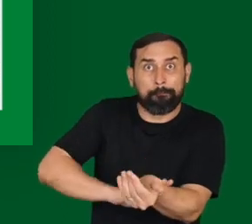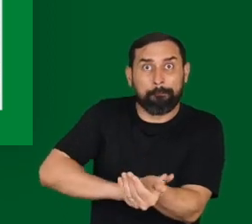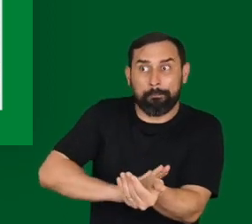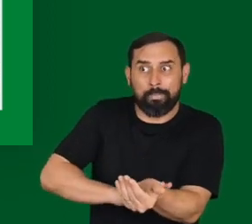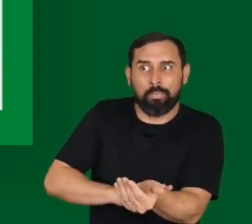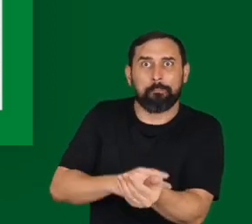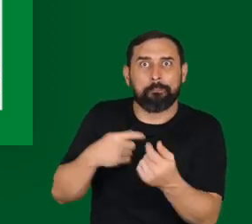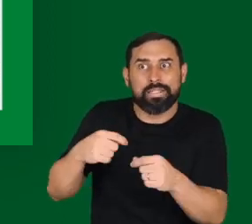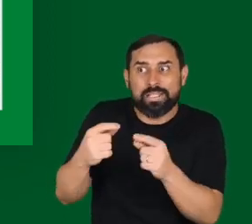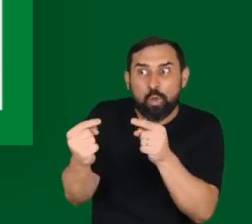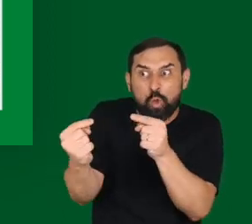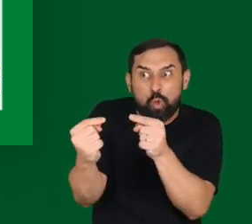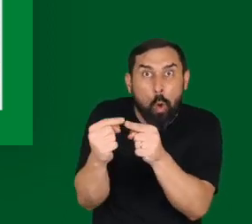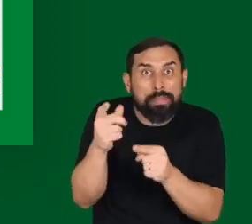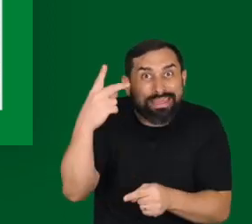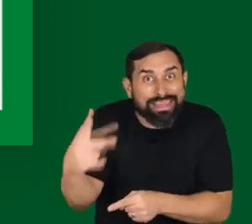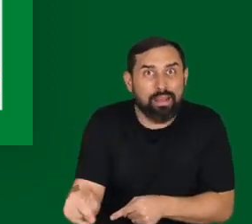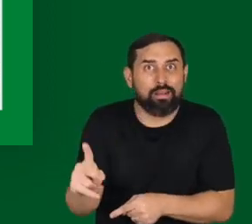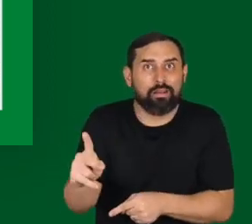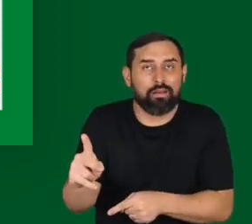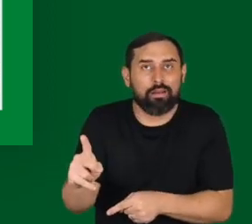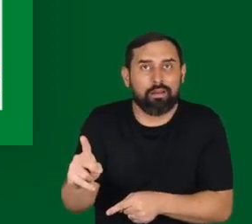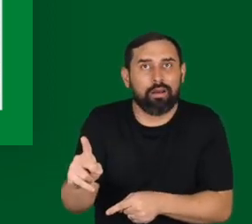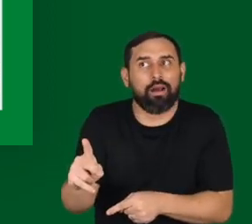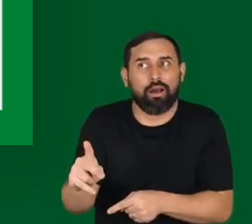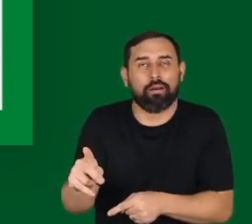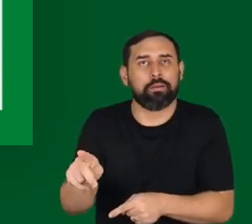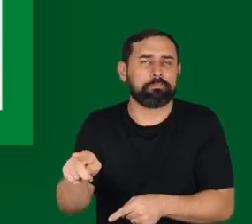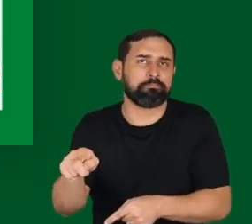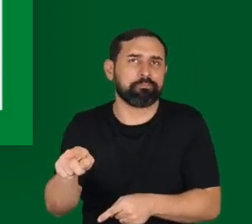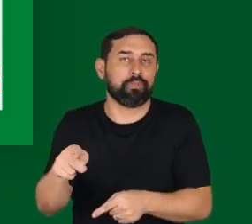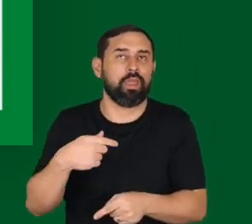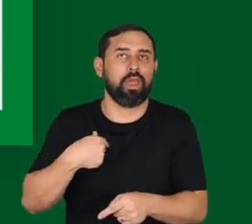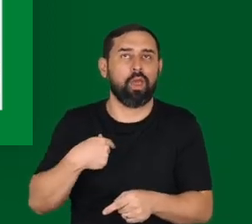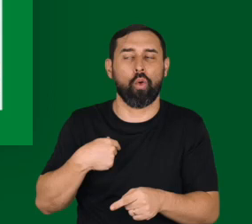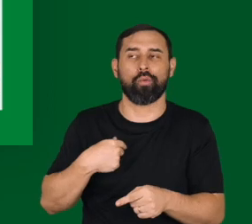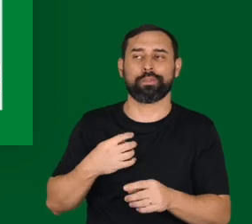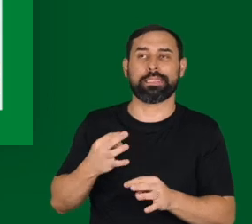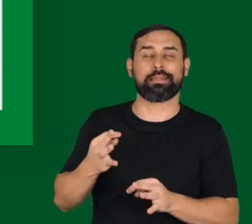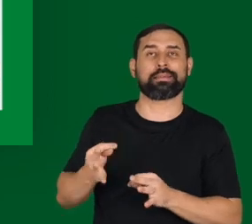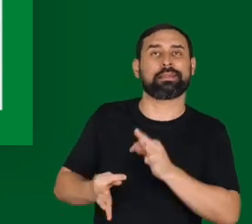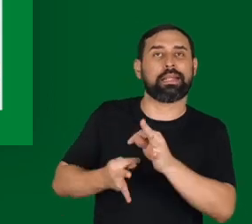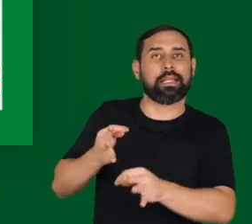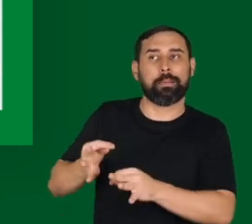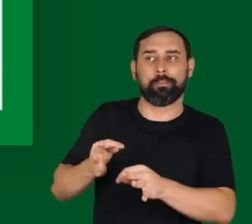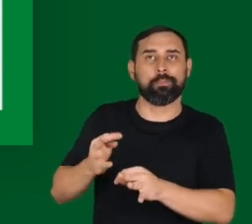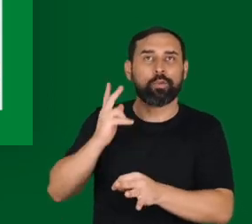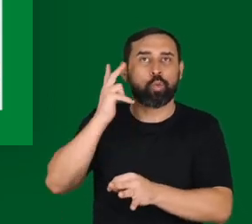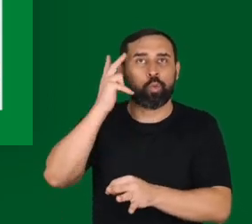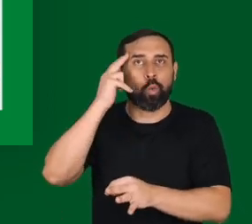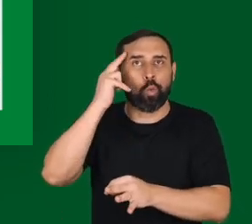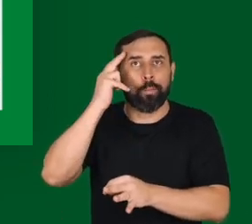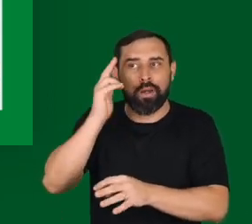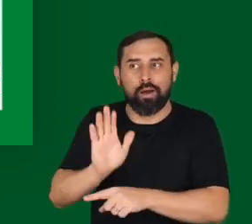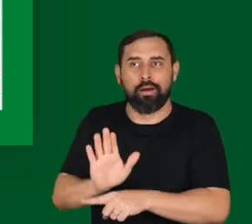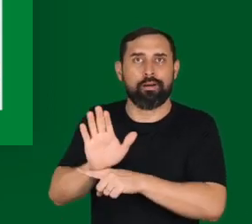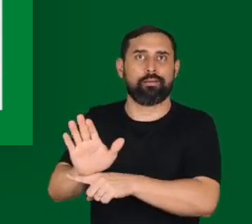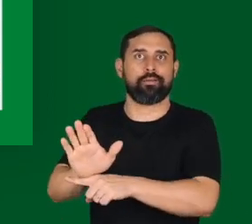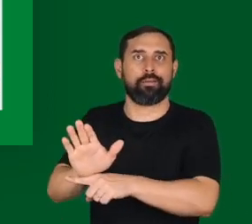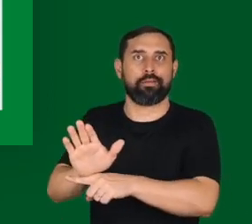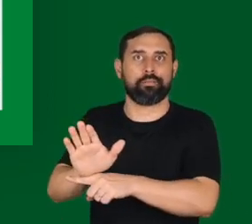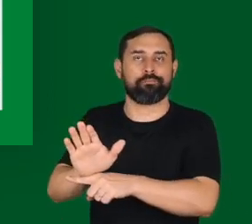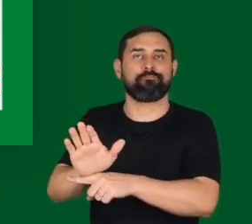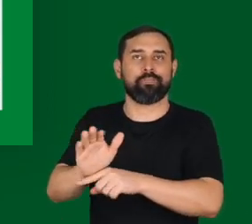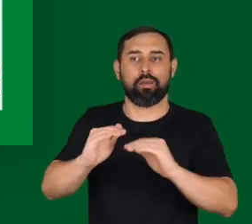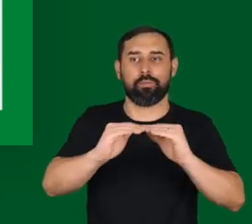como o paciente pediátrico, ele tem uma reserva funcional, ele permite que essa manutenção da APA, ela fique em